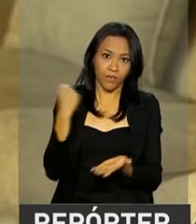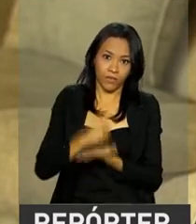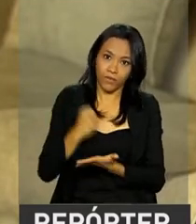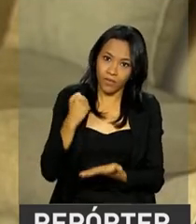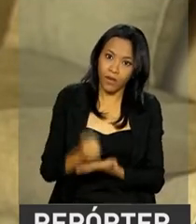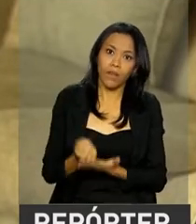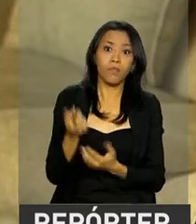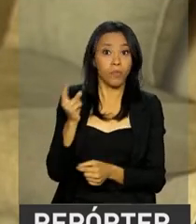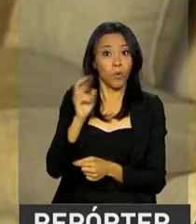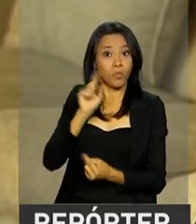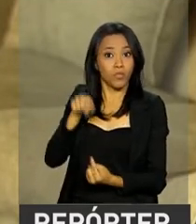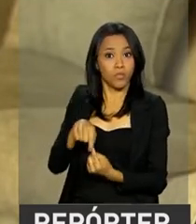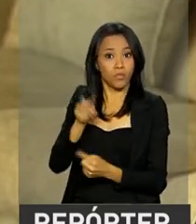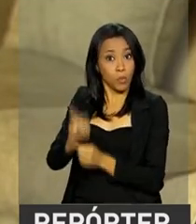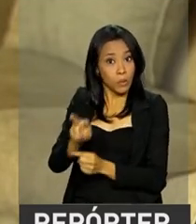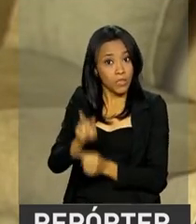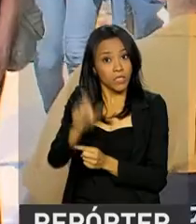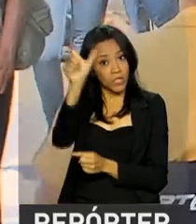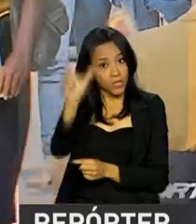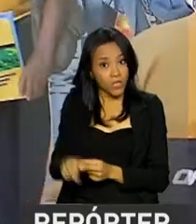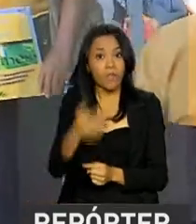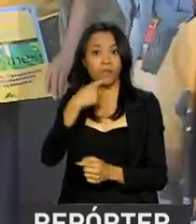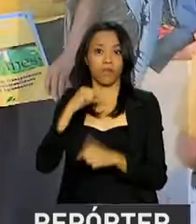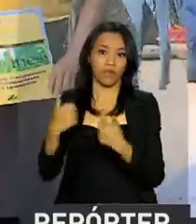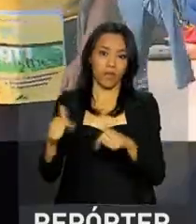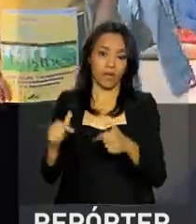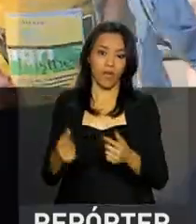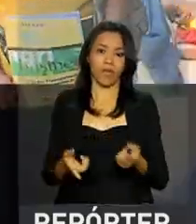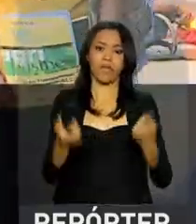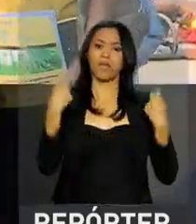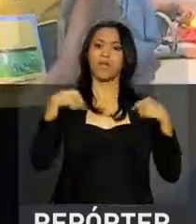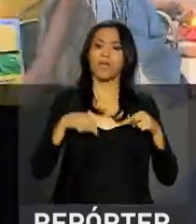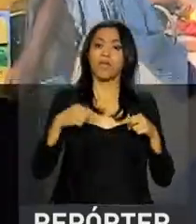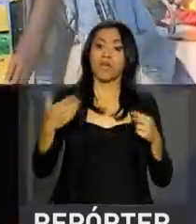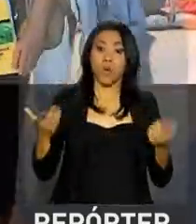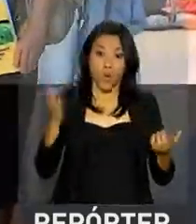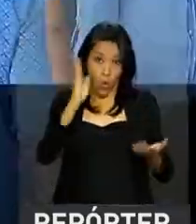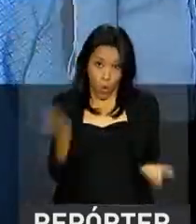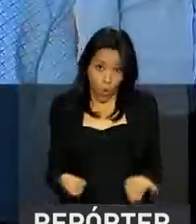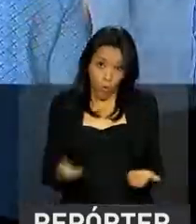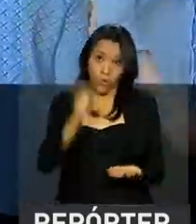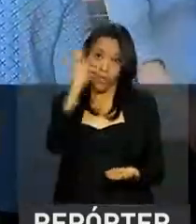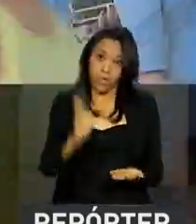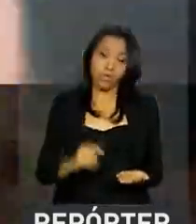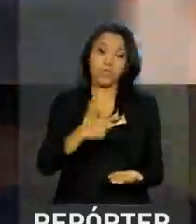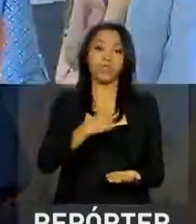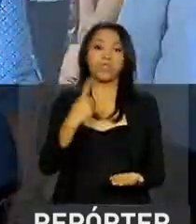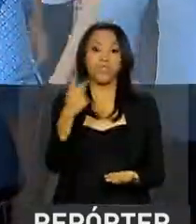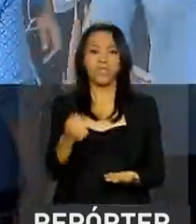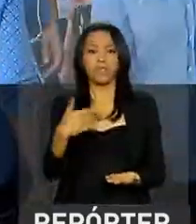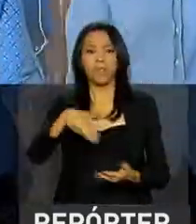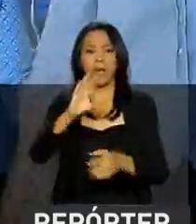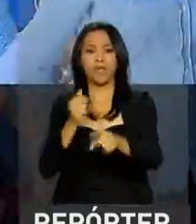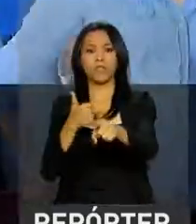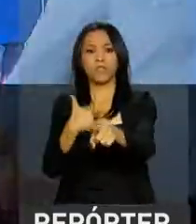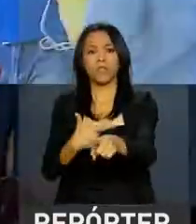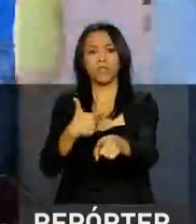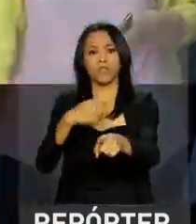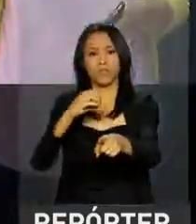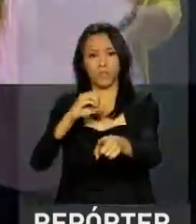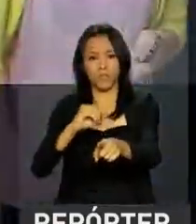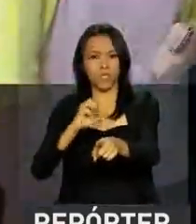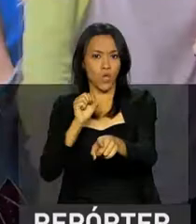os trabalhadores de uma maneira diversa. O Brasil de 2017 tem mais de 208 milhões de habitantes,